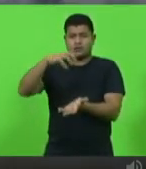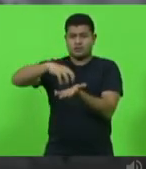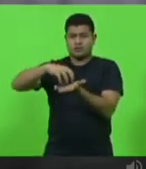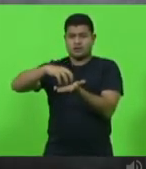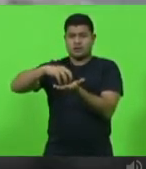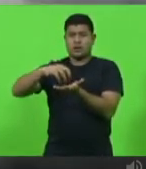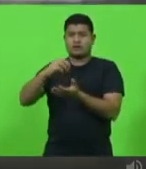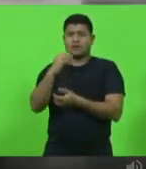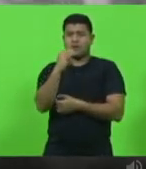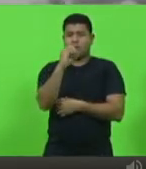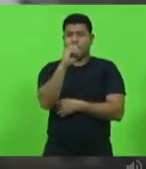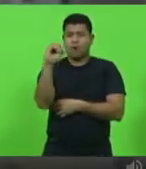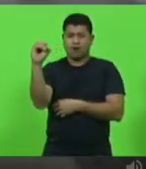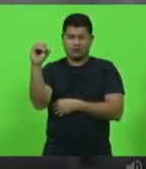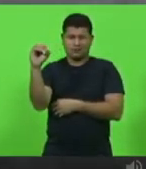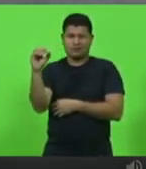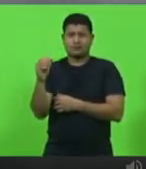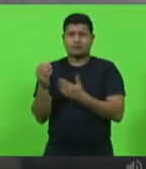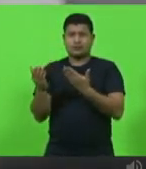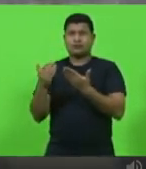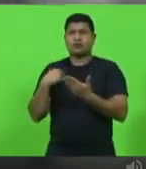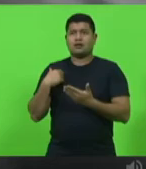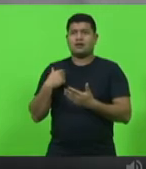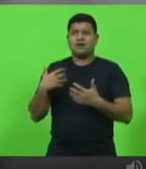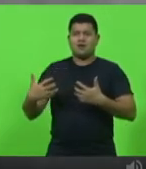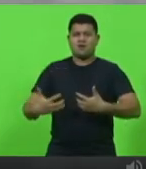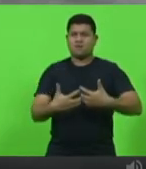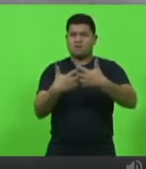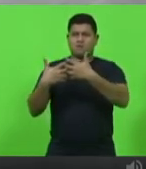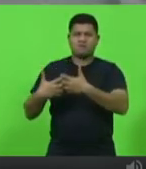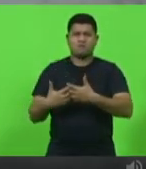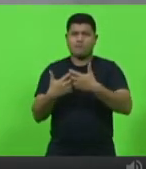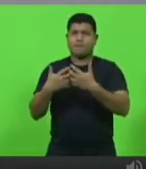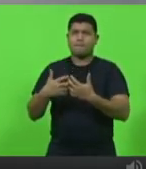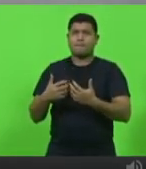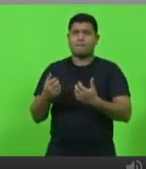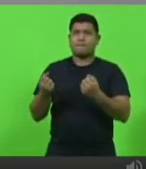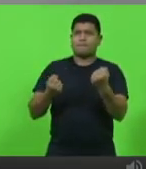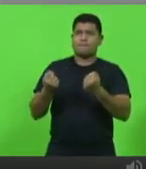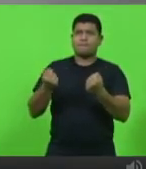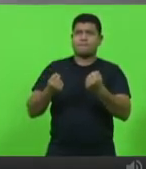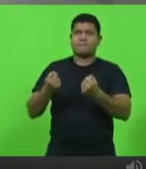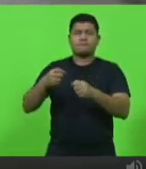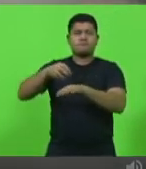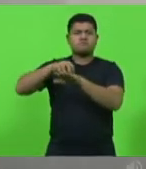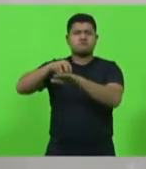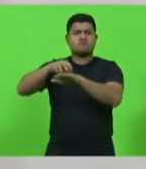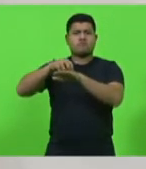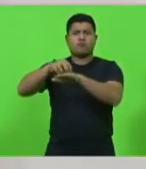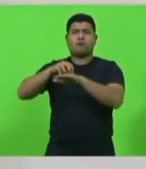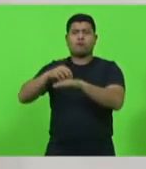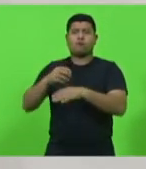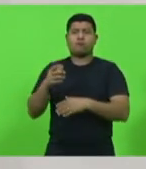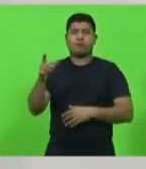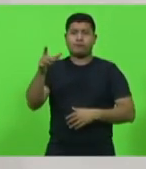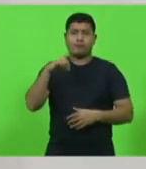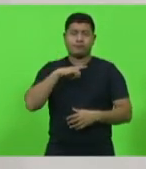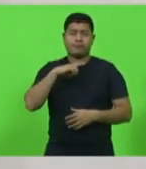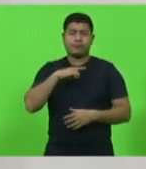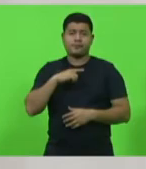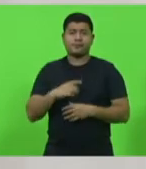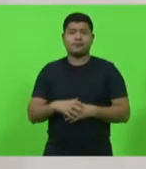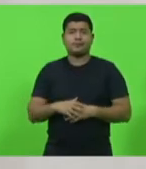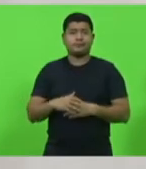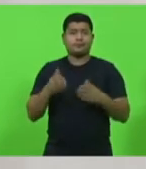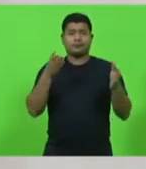ó, caminhão, transporte, o progresso, a produção do nosso Estado